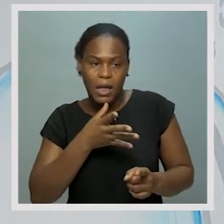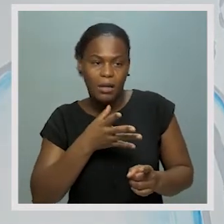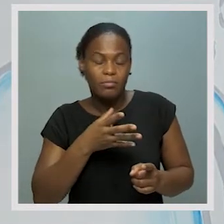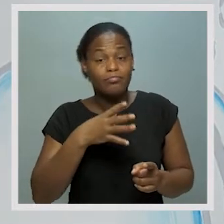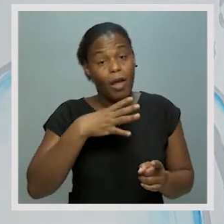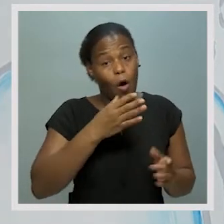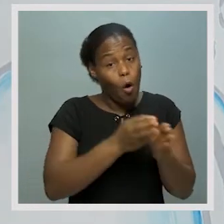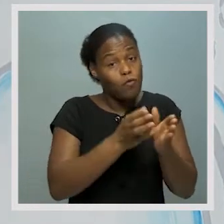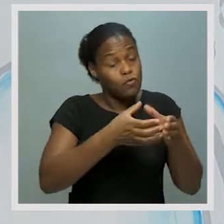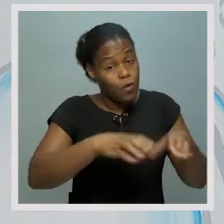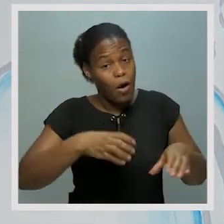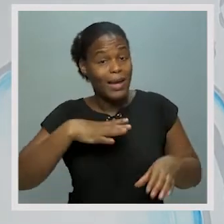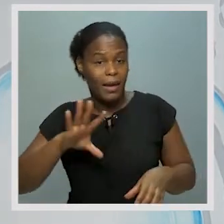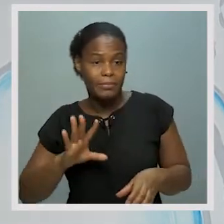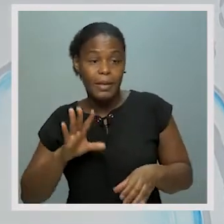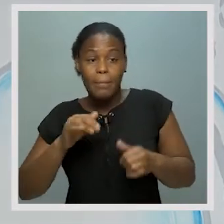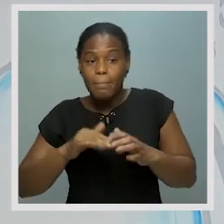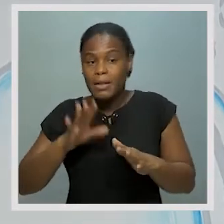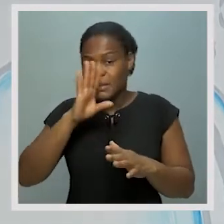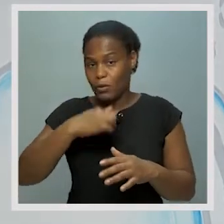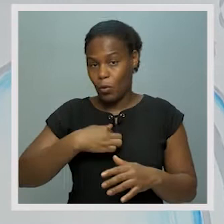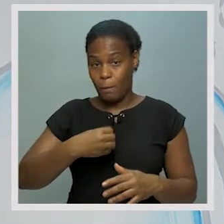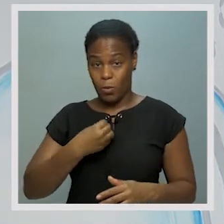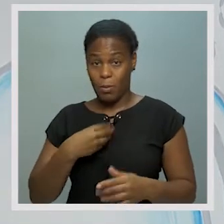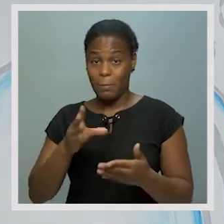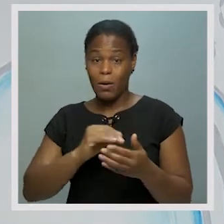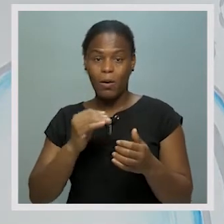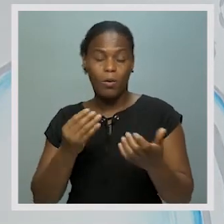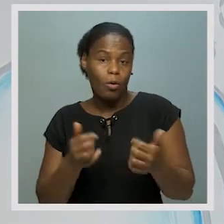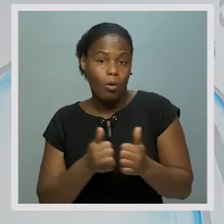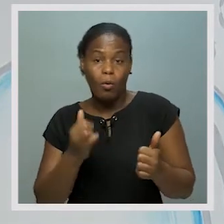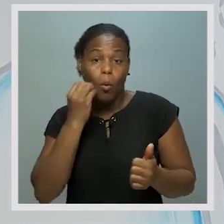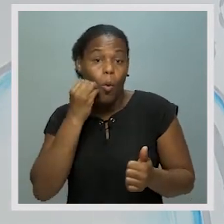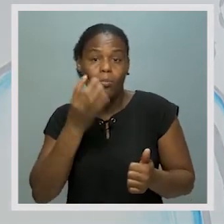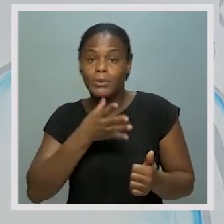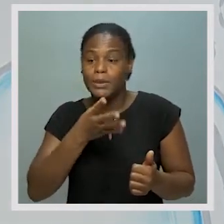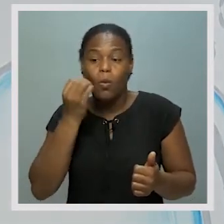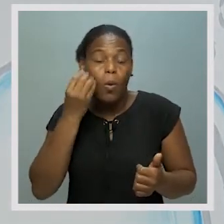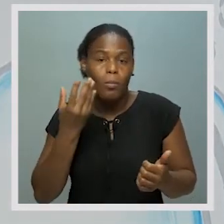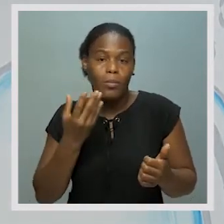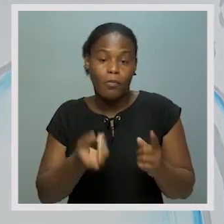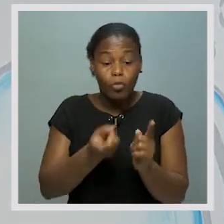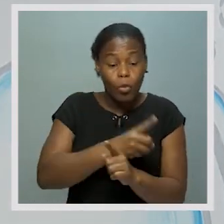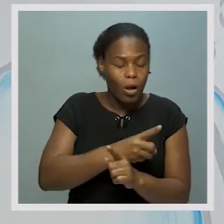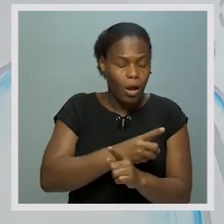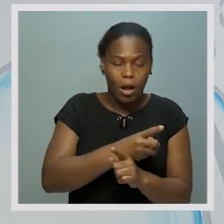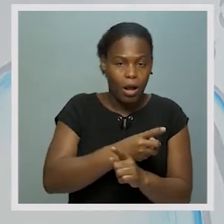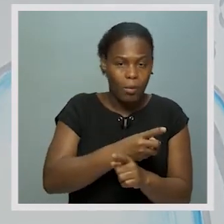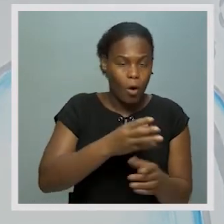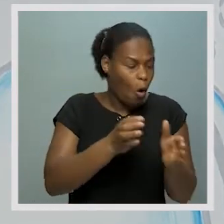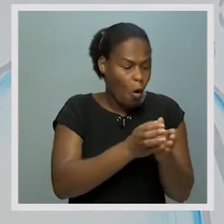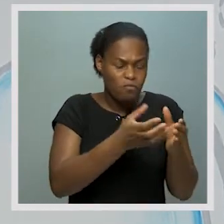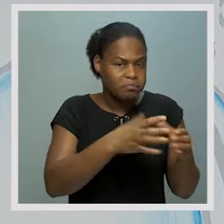dizer, quero um ovo. Mas se eu fosse preocupar mais com o como dizer, no lugar de dizer eu quero um ovo, eu